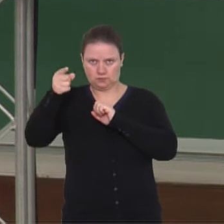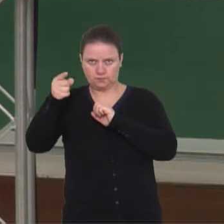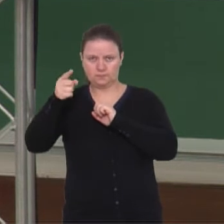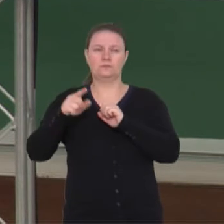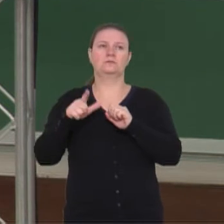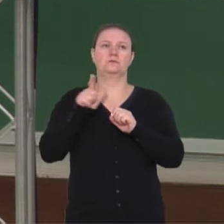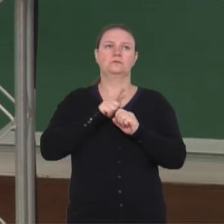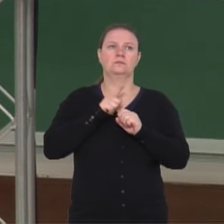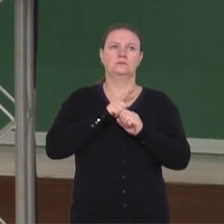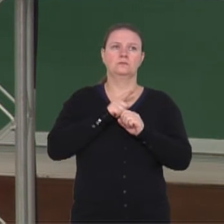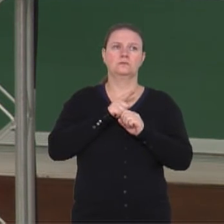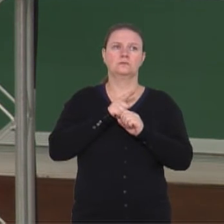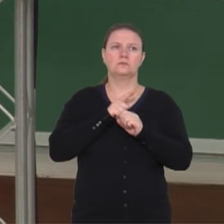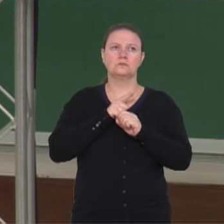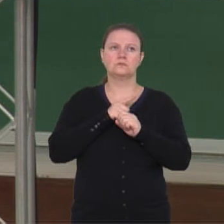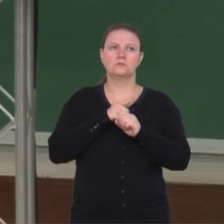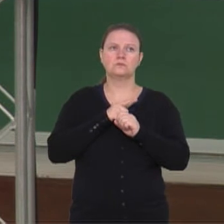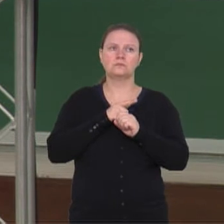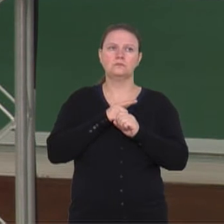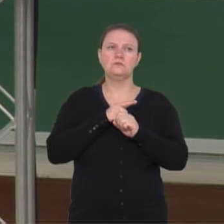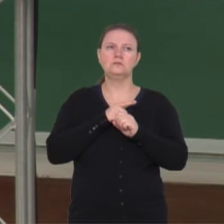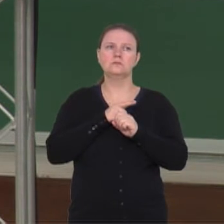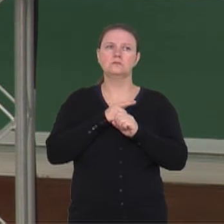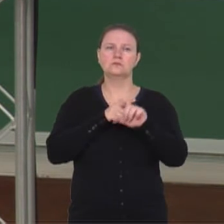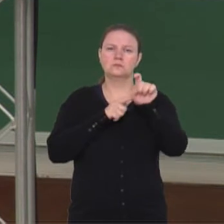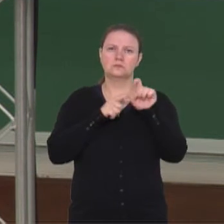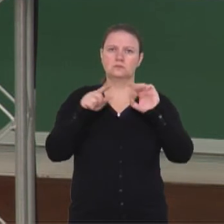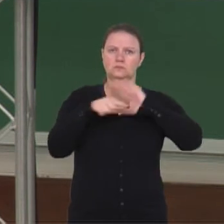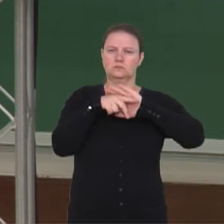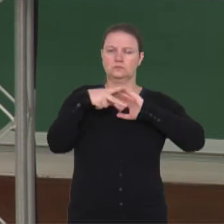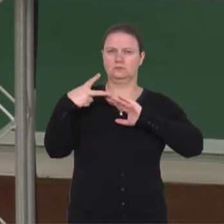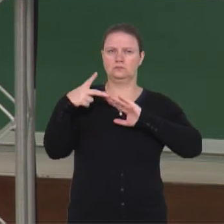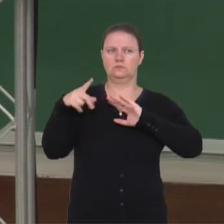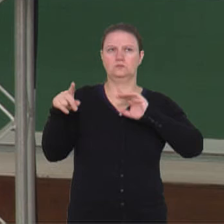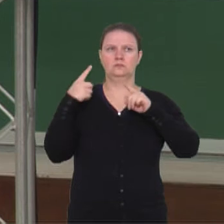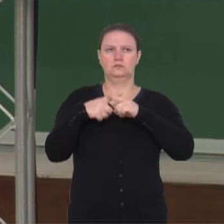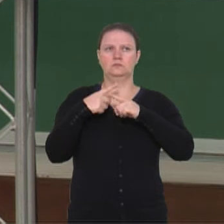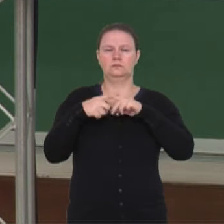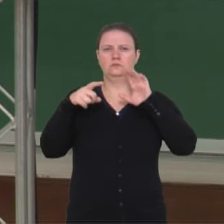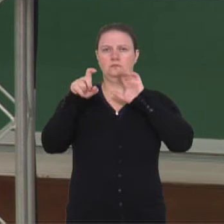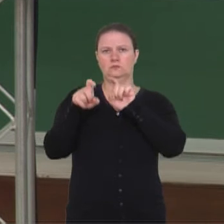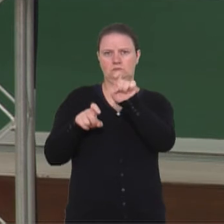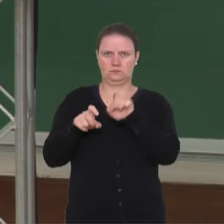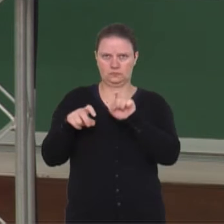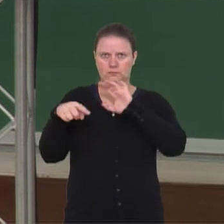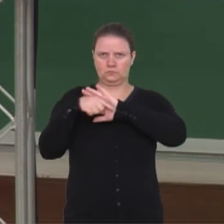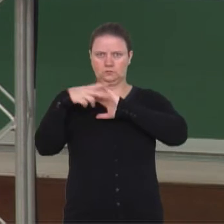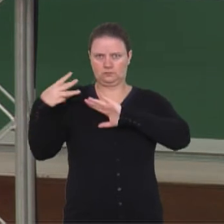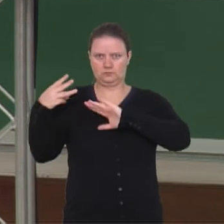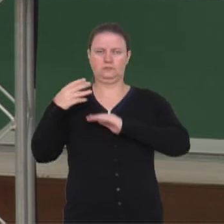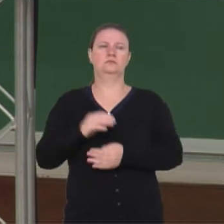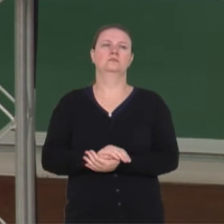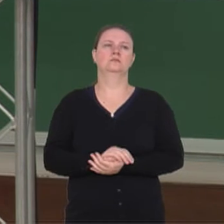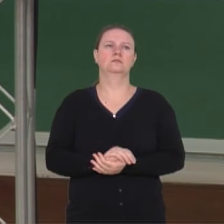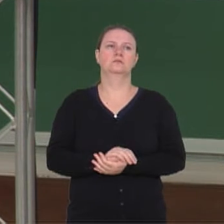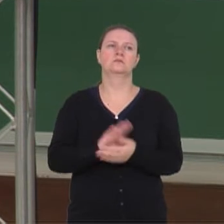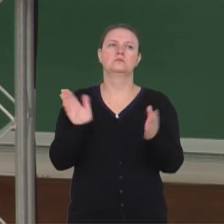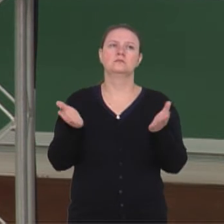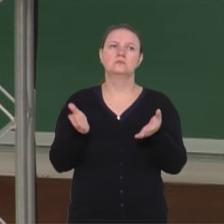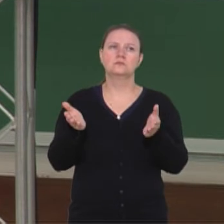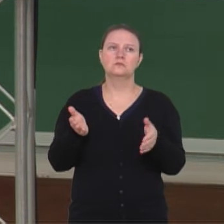caso, x1 é 2, x2 é 3. Então, x menos 2 vezes x menos 3. Então, o nosso polinômio fatorado,